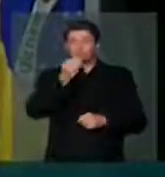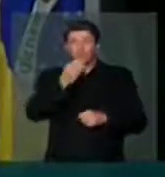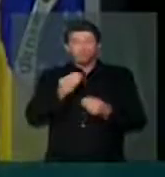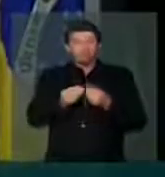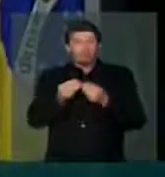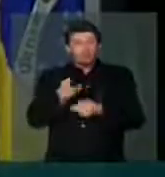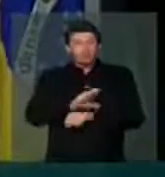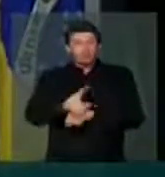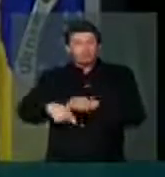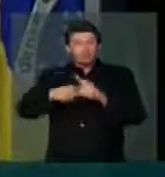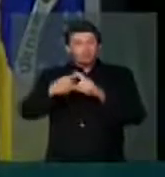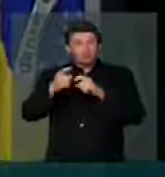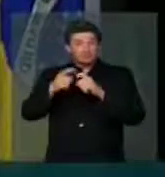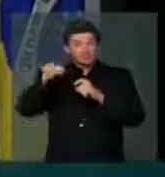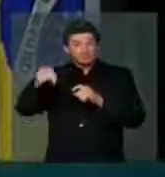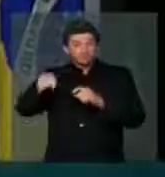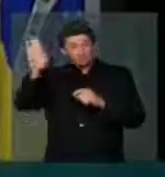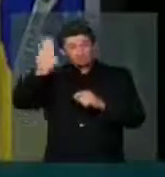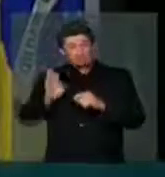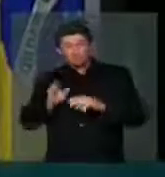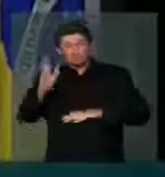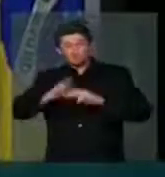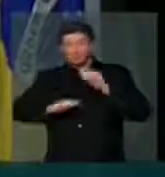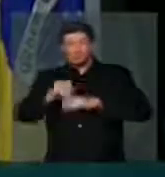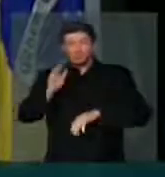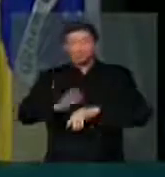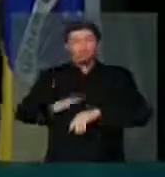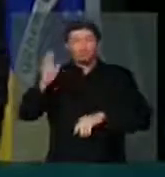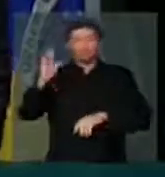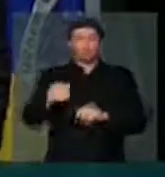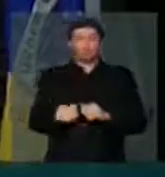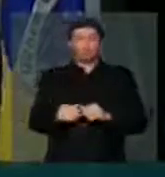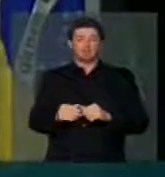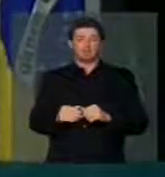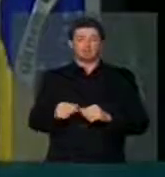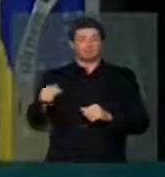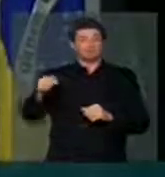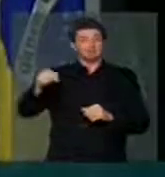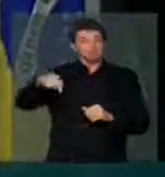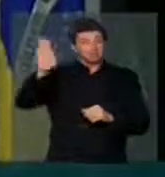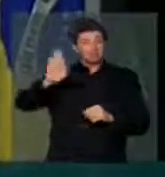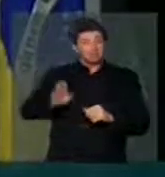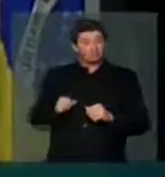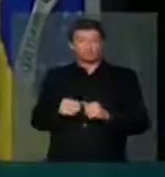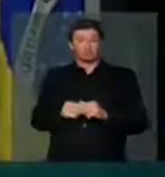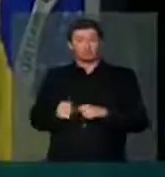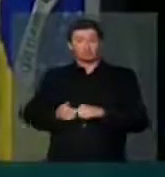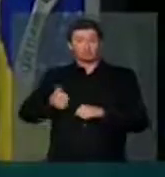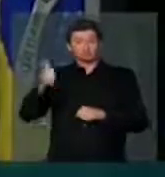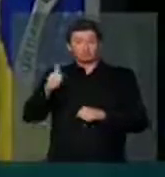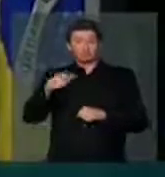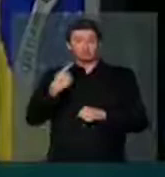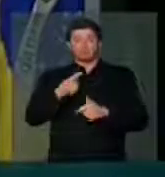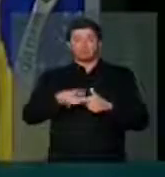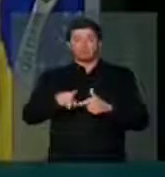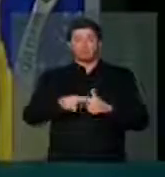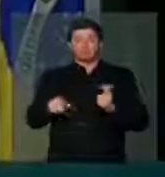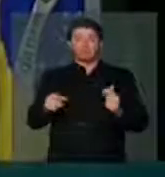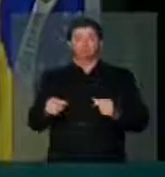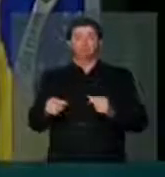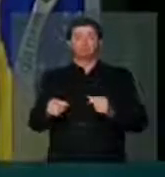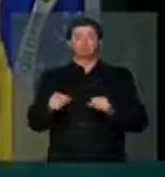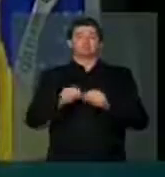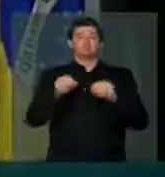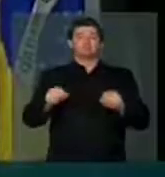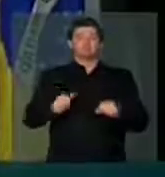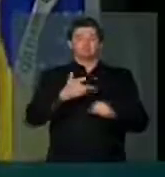de cursos de medicina, qualificar a formação de profissionais brasileiros, melhorar o nosso caótico e deprimente sistema